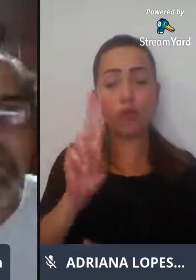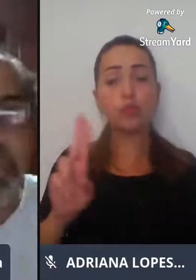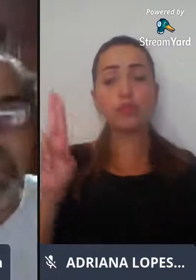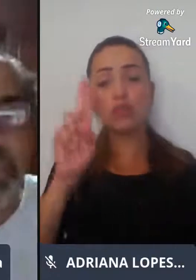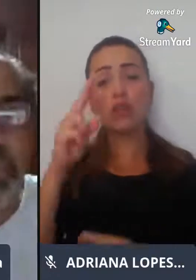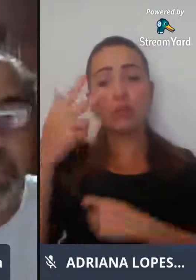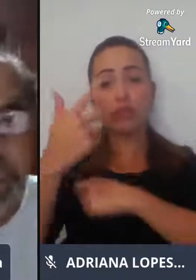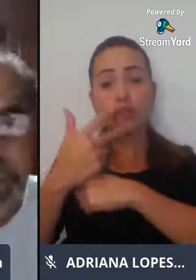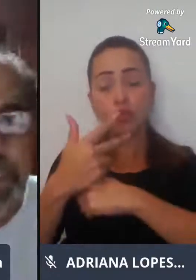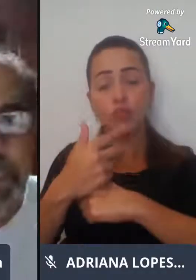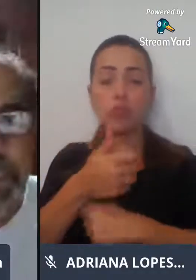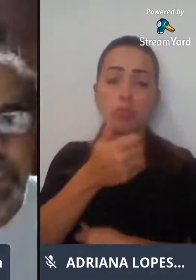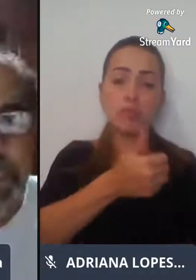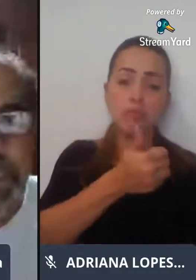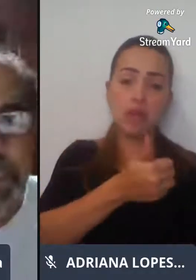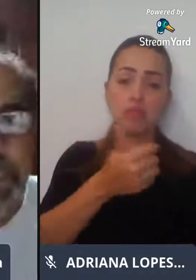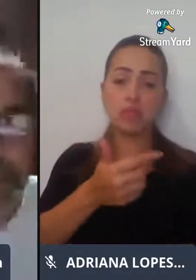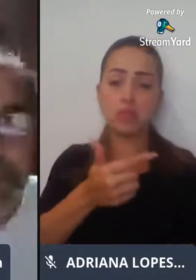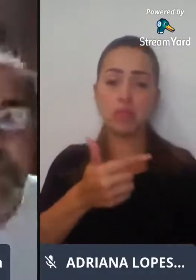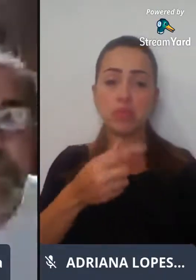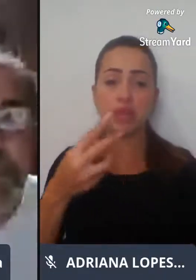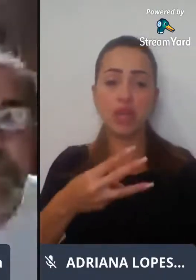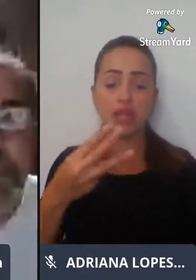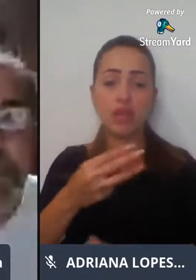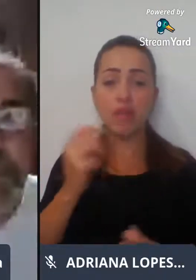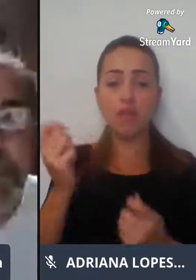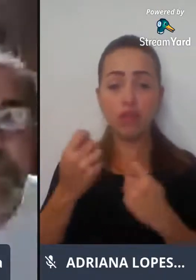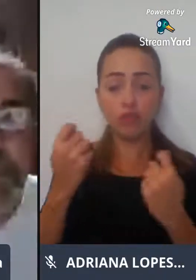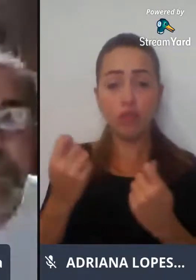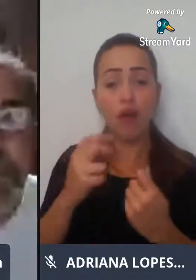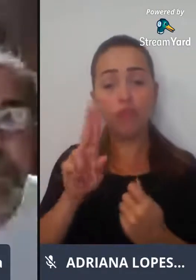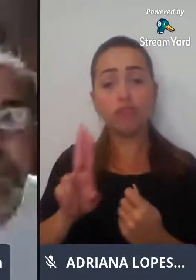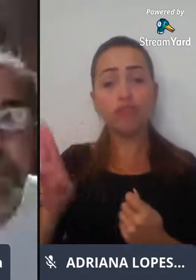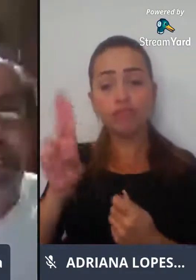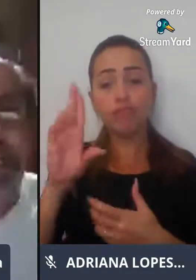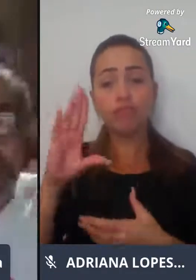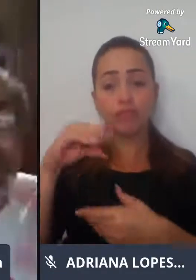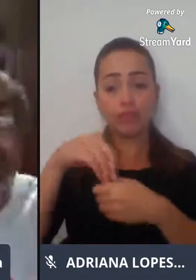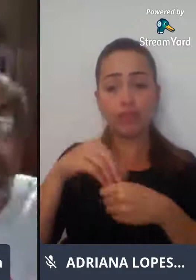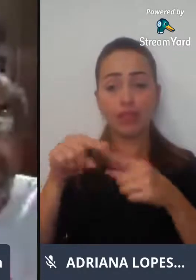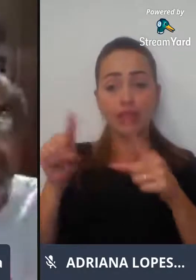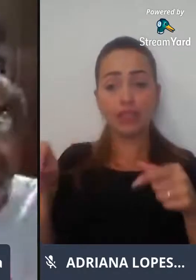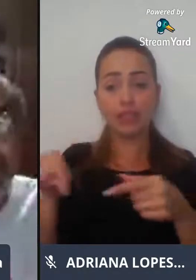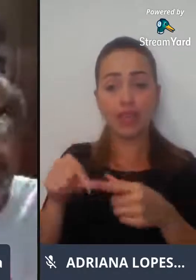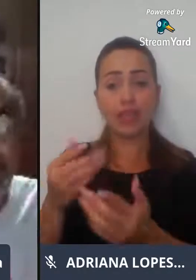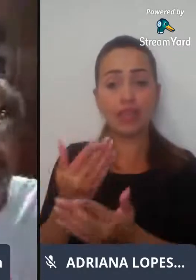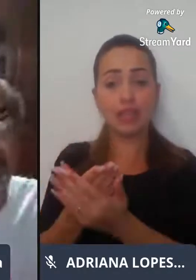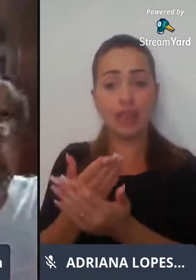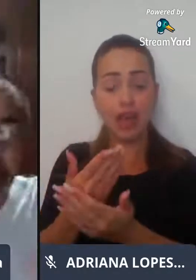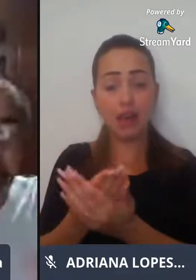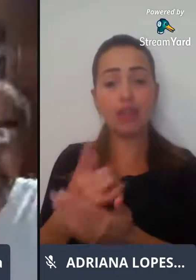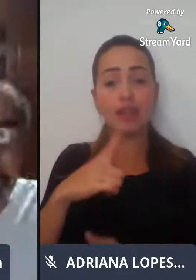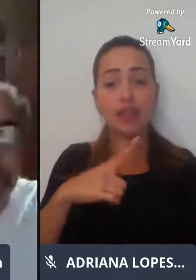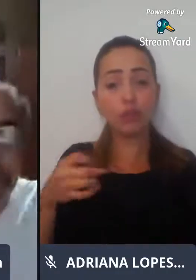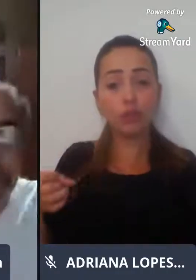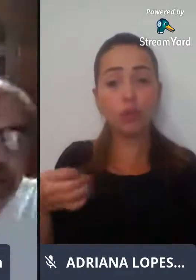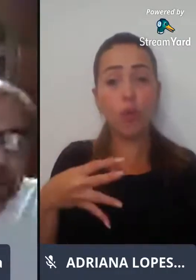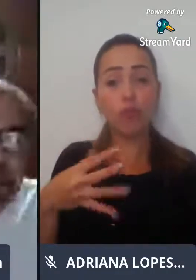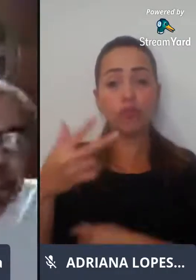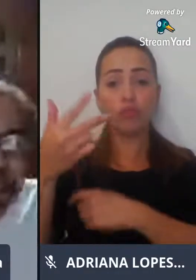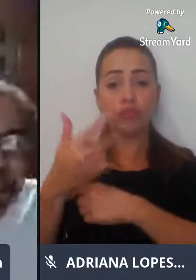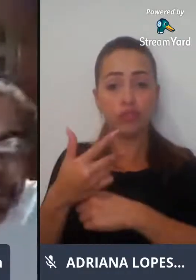do 1º, 2º, 3º festival, na sua sala de aula e gerando com isso um novo vídeo que